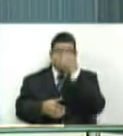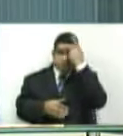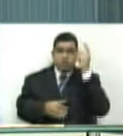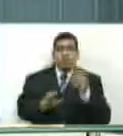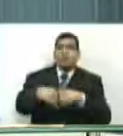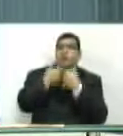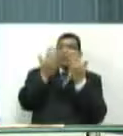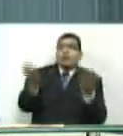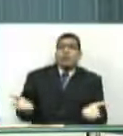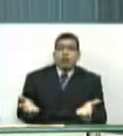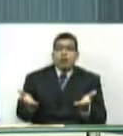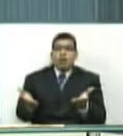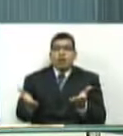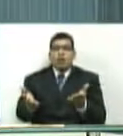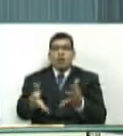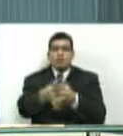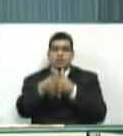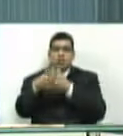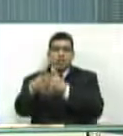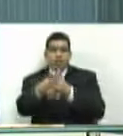essa atrapalhada